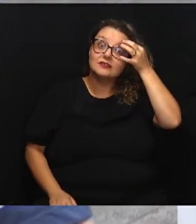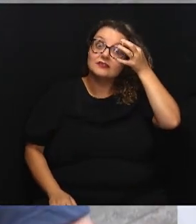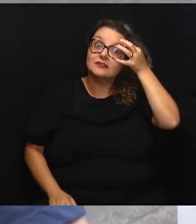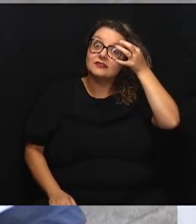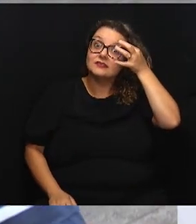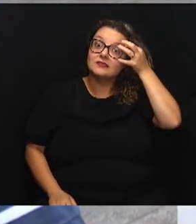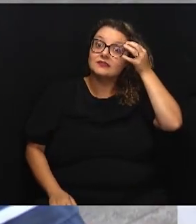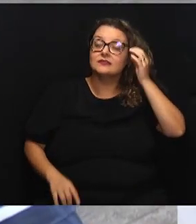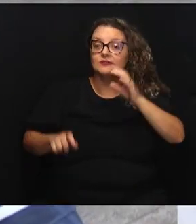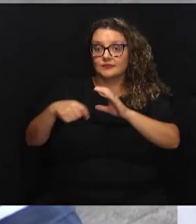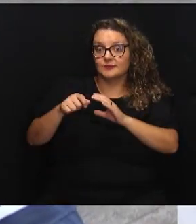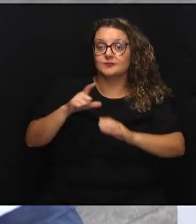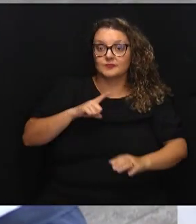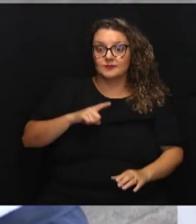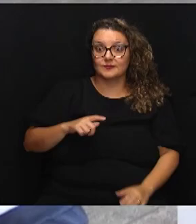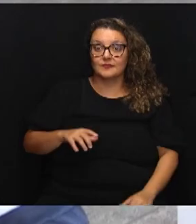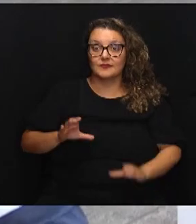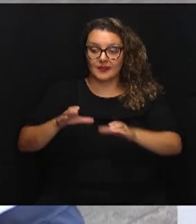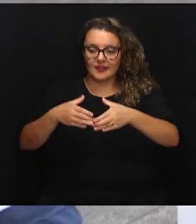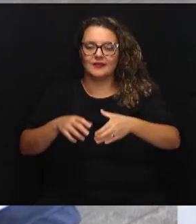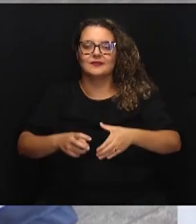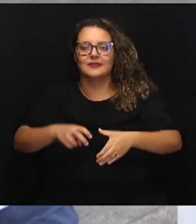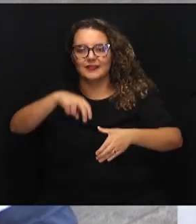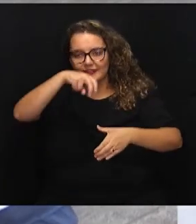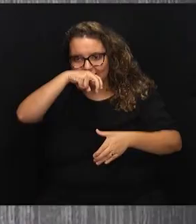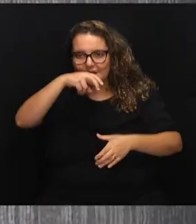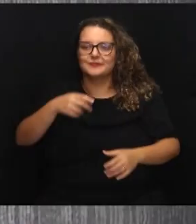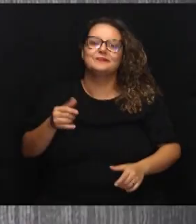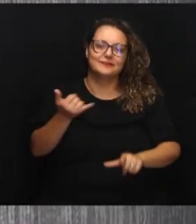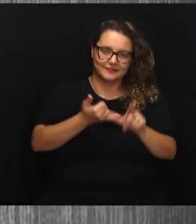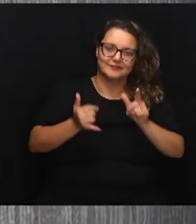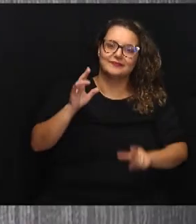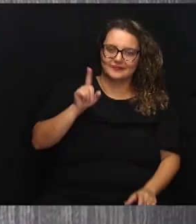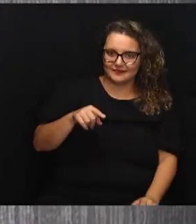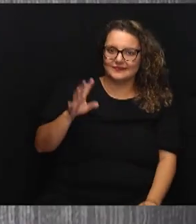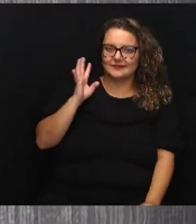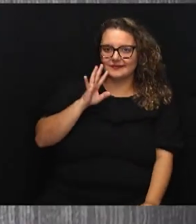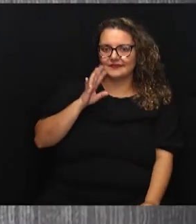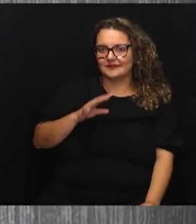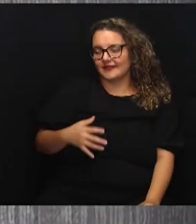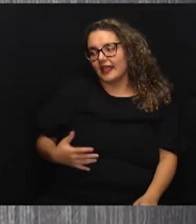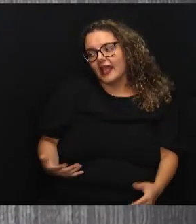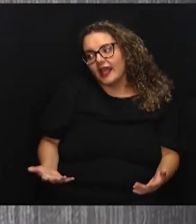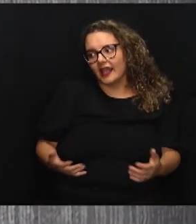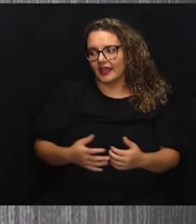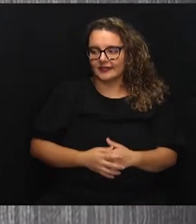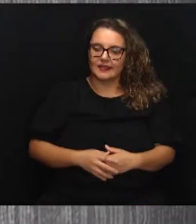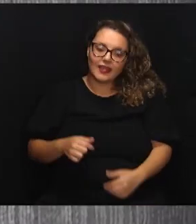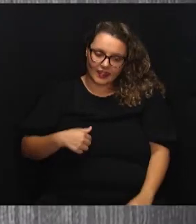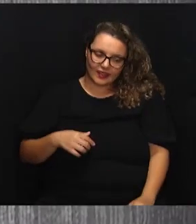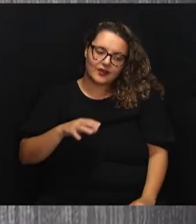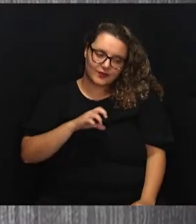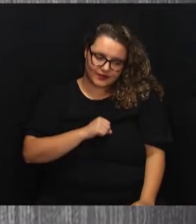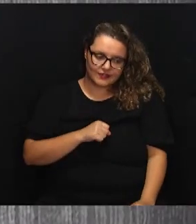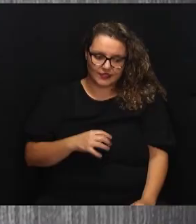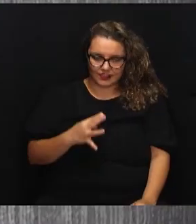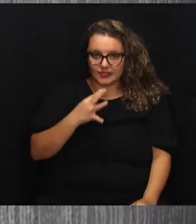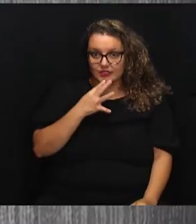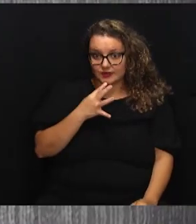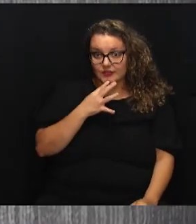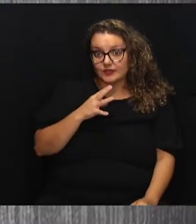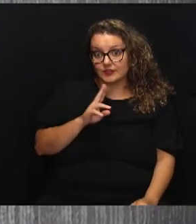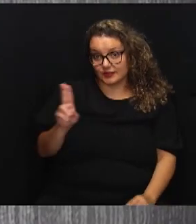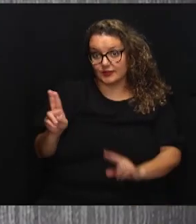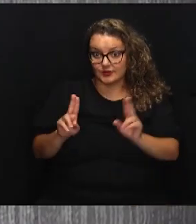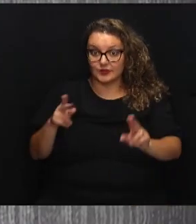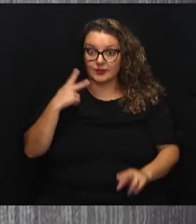no videozinho onde teve a Turma da Mônica. Então é bem lúdico, acho que é bem bacana. Ah, sim. Eu gostei de conhecer o nome dos vereadores,